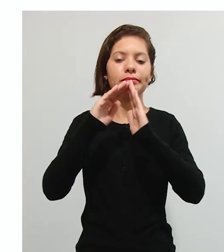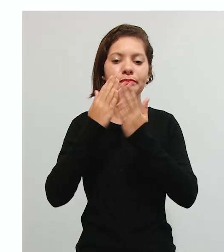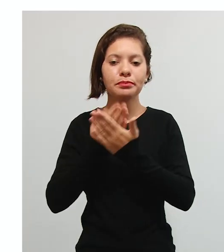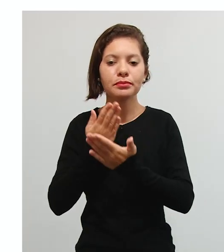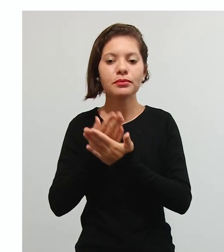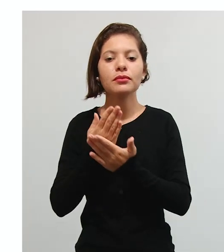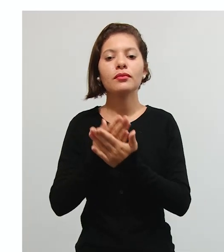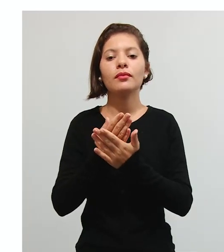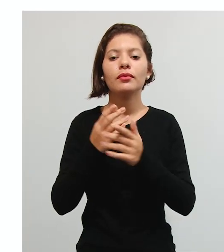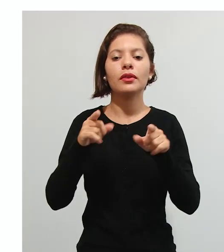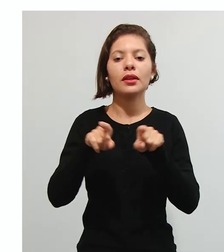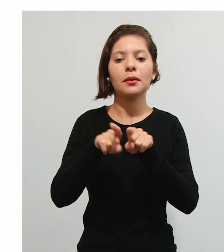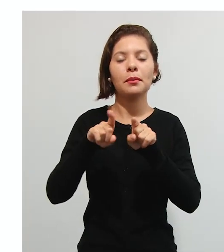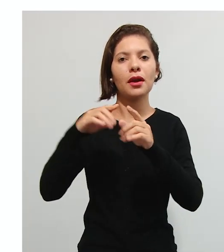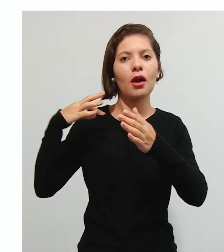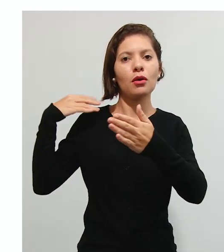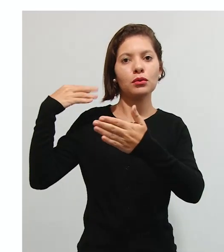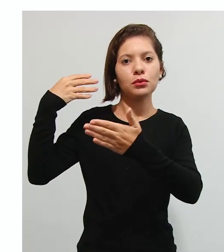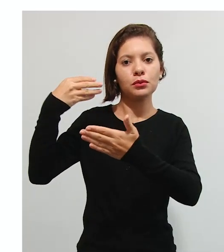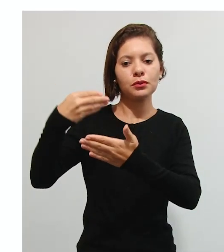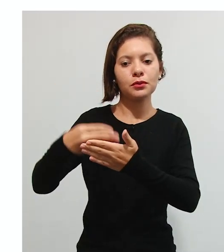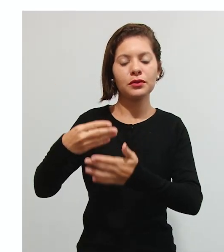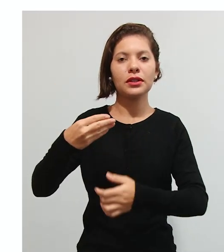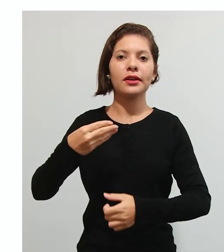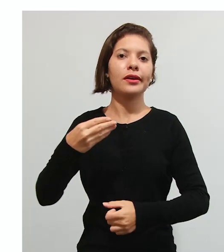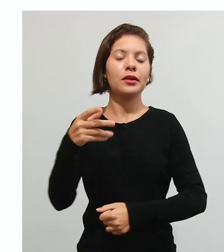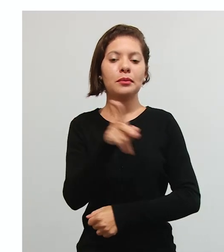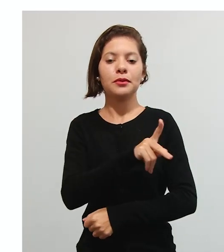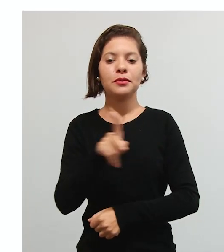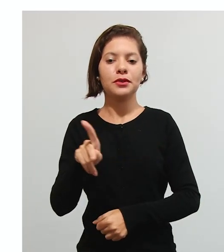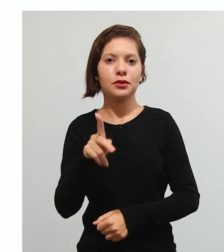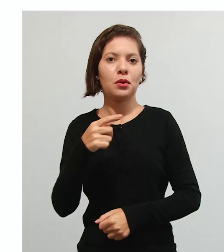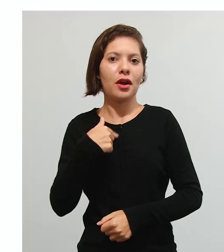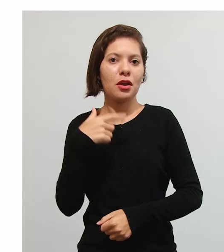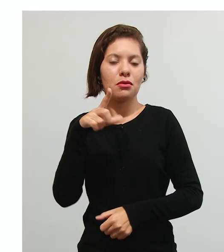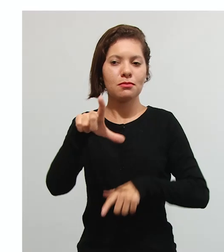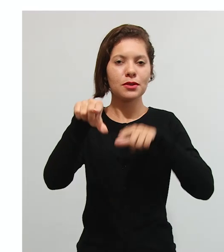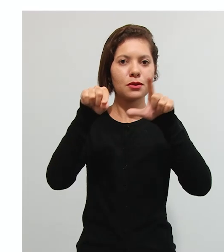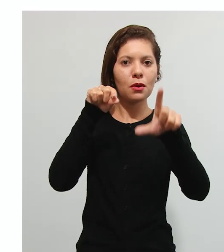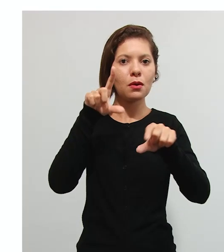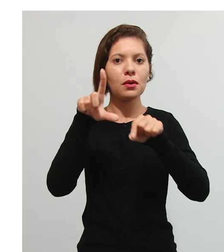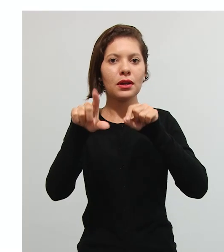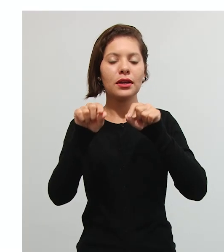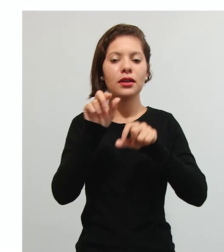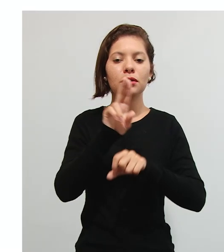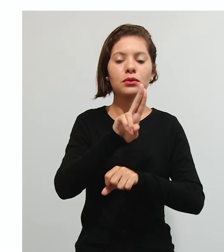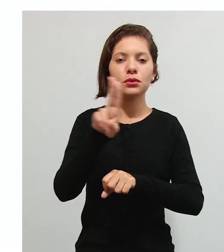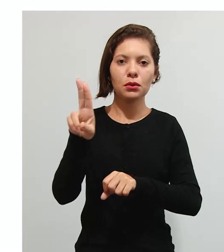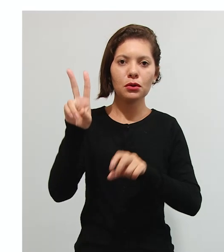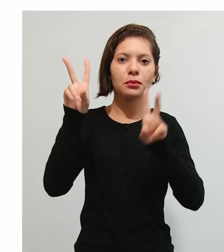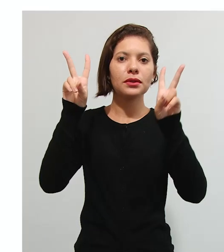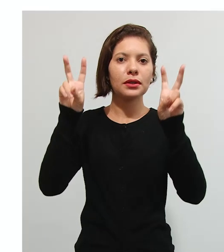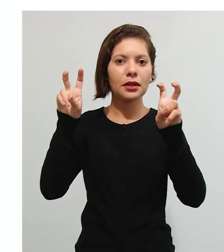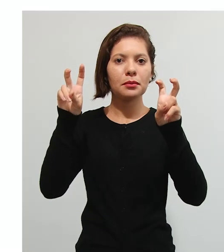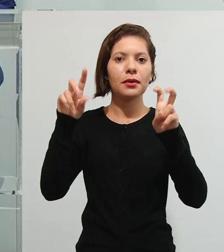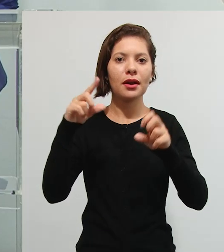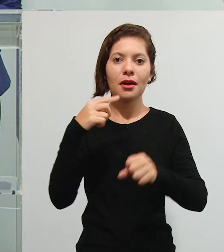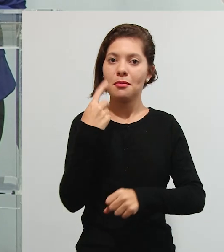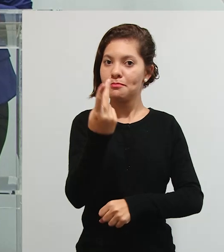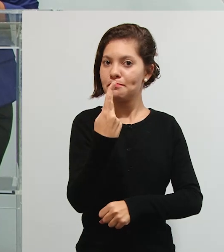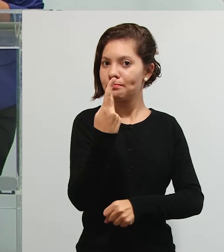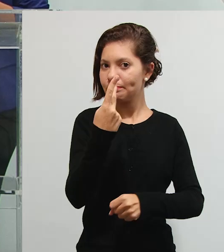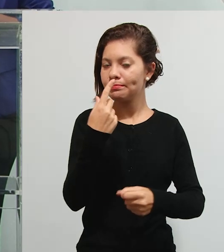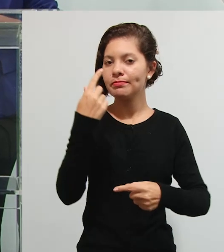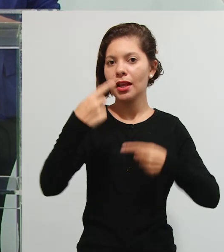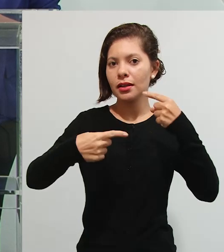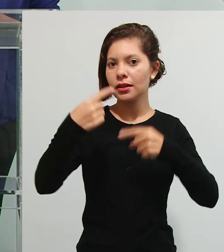e carreira docente. Eu escolhi algumas desses nomes para que a gente possa discutir aqui